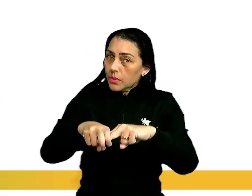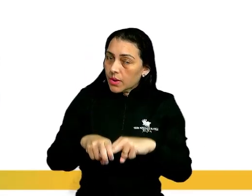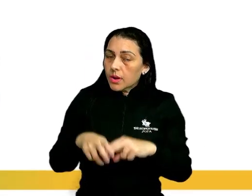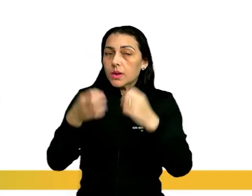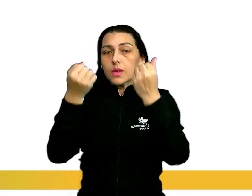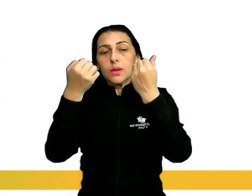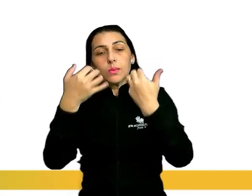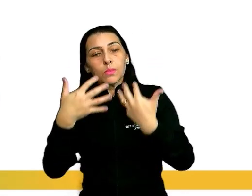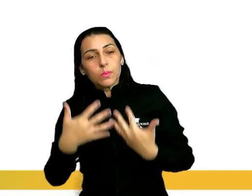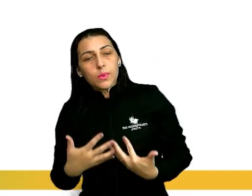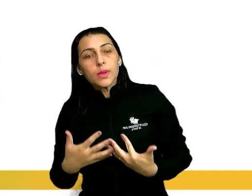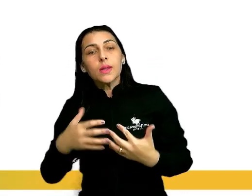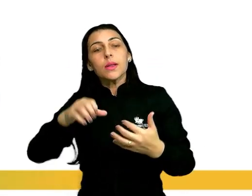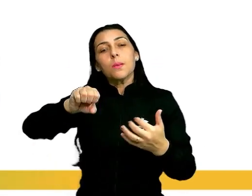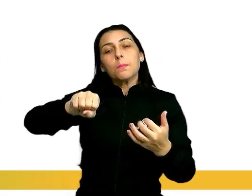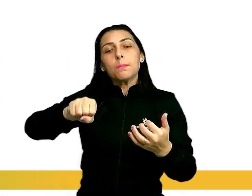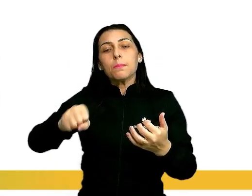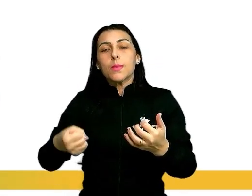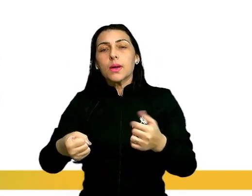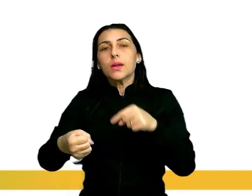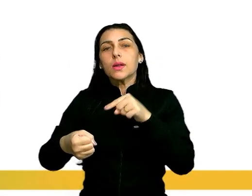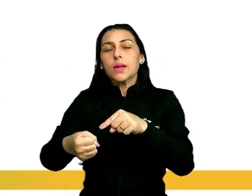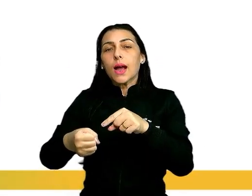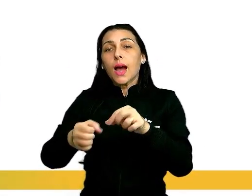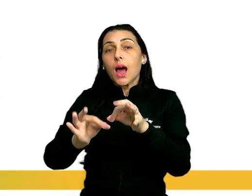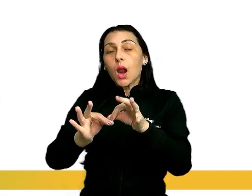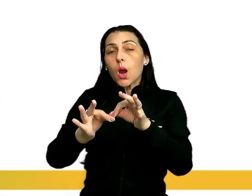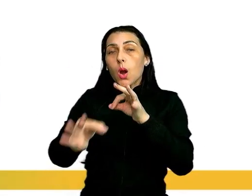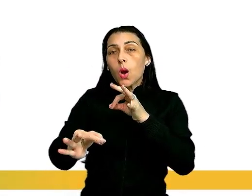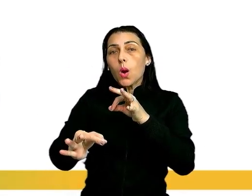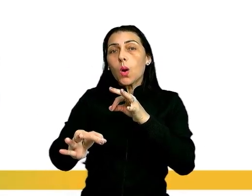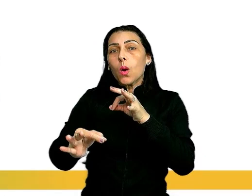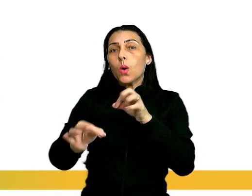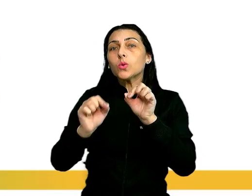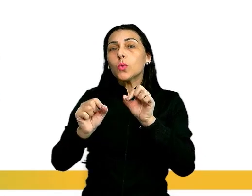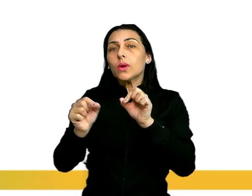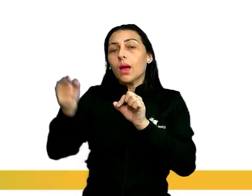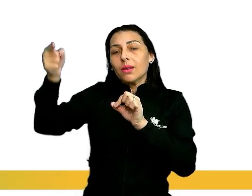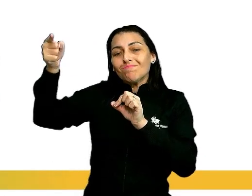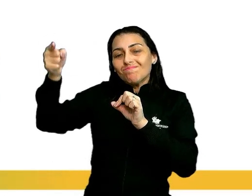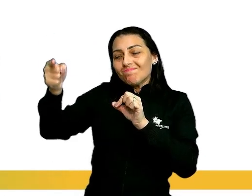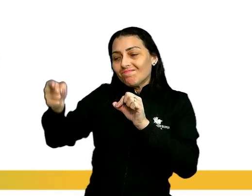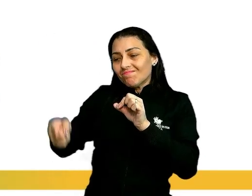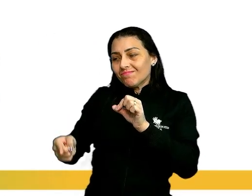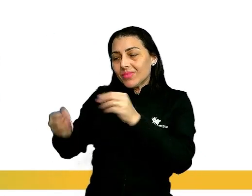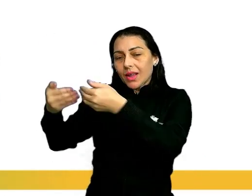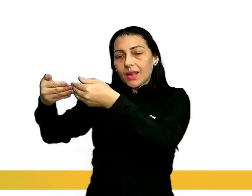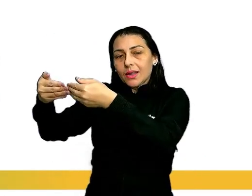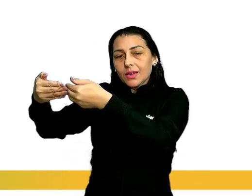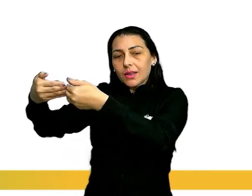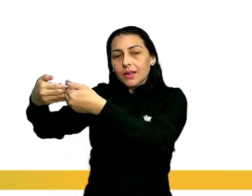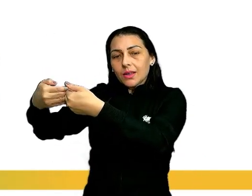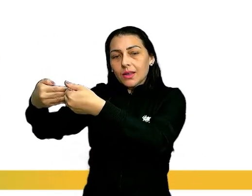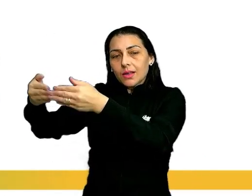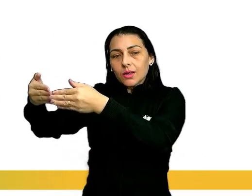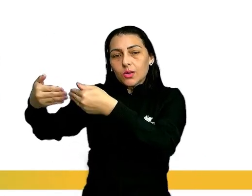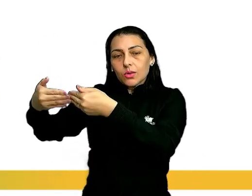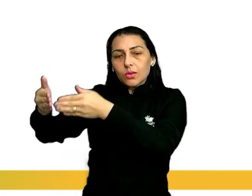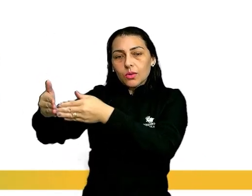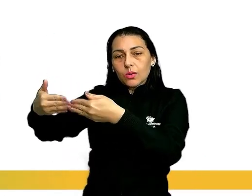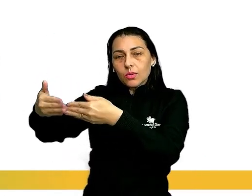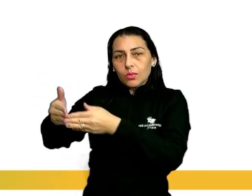né o motivo da maçaneta da porta ficar longe da dobradiça conforme eu acabei de falar para vocês do Polo né a